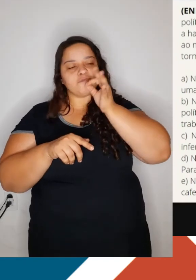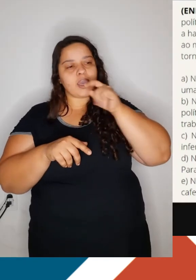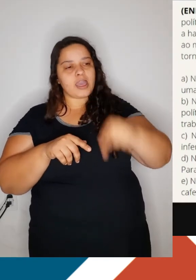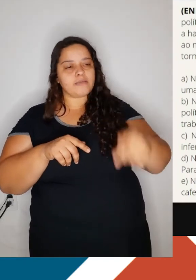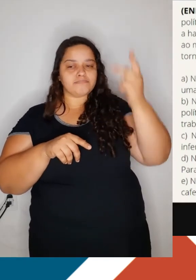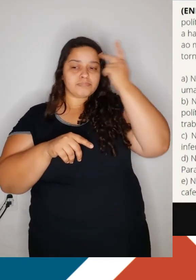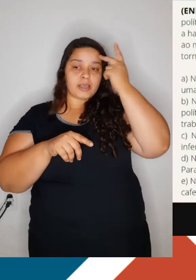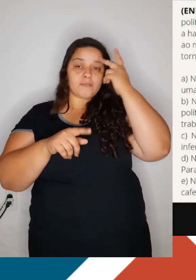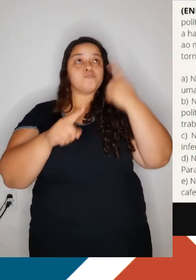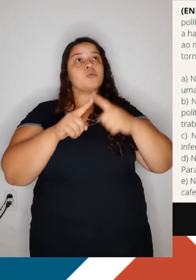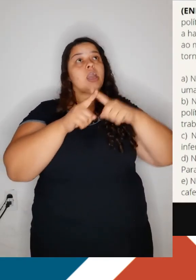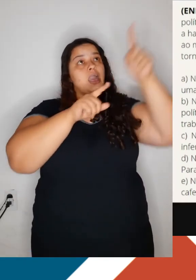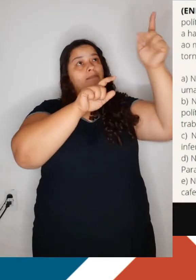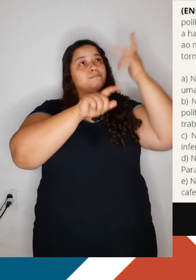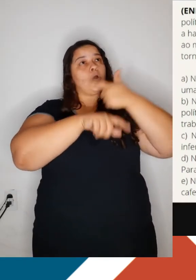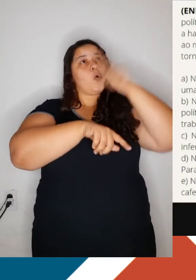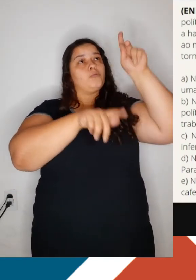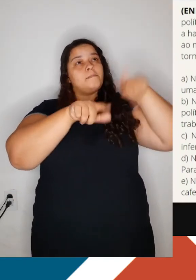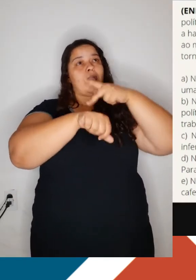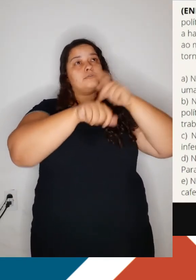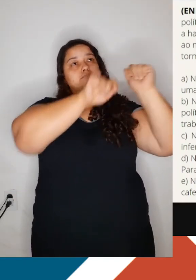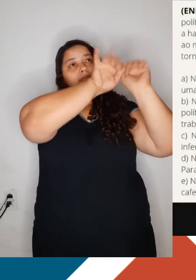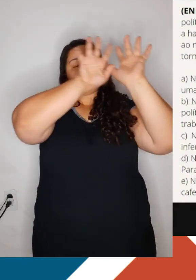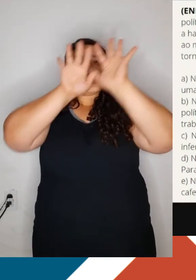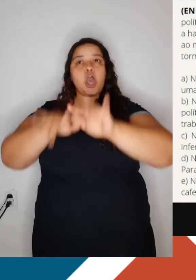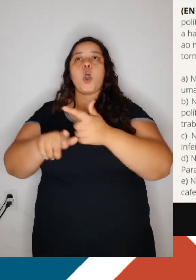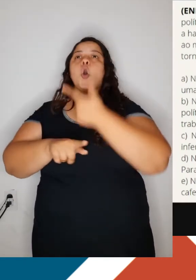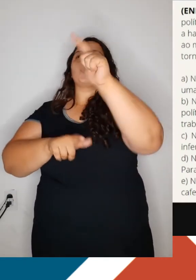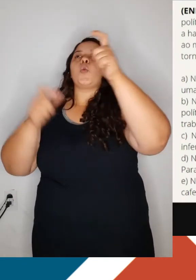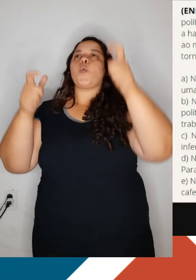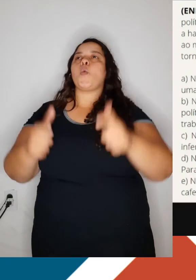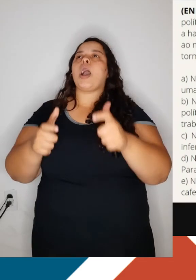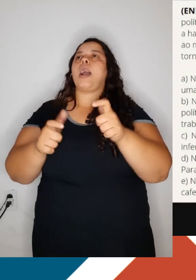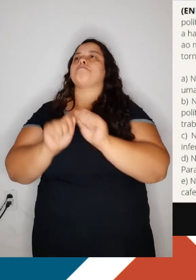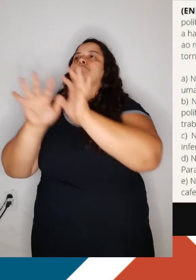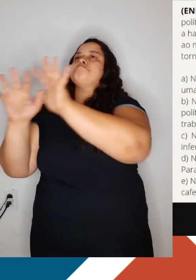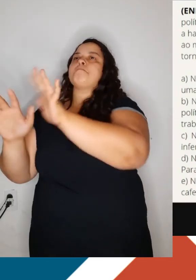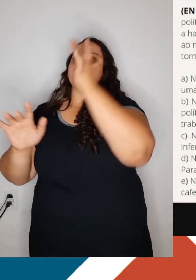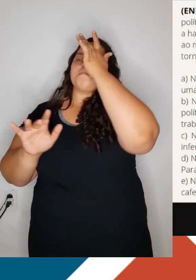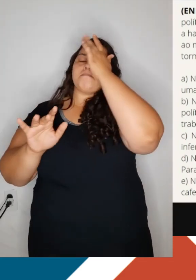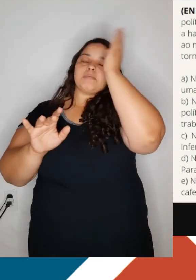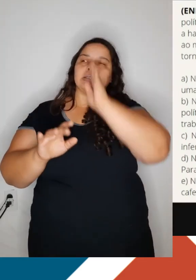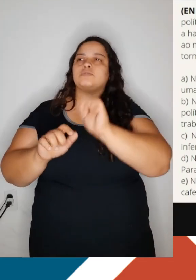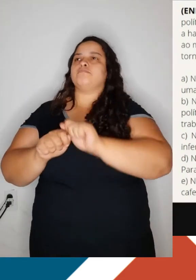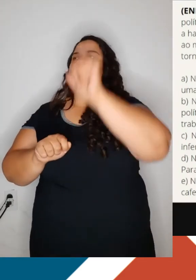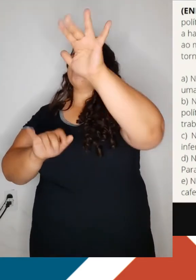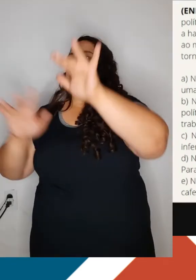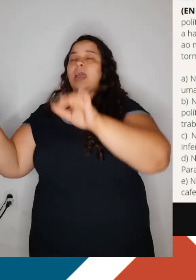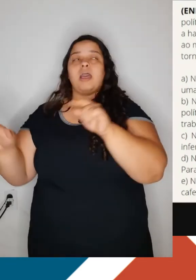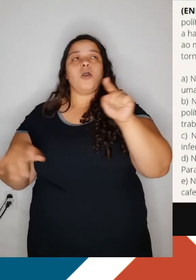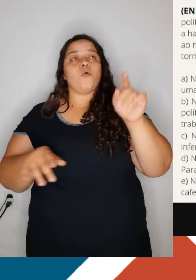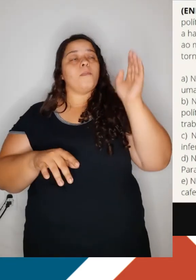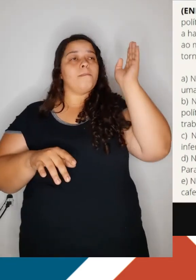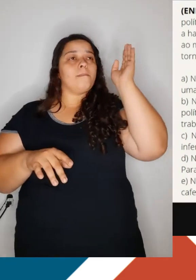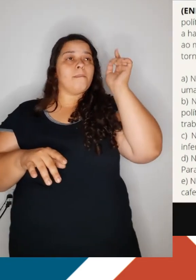paulistas, uma vez que os imigrantes foram trabalhar em outras regiões do país. A alternativa E também está incorreta, uma vez que